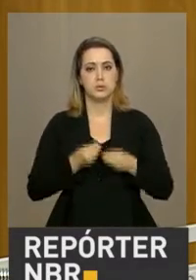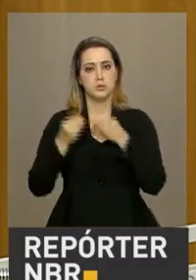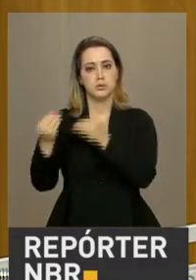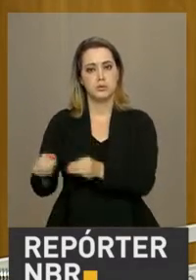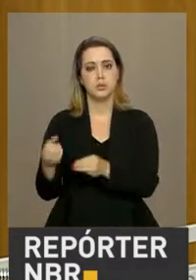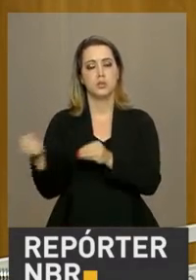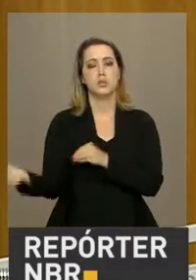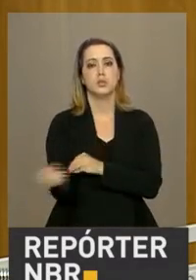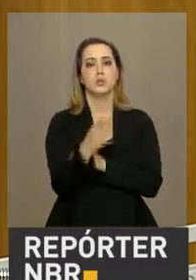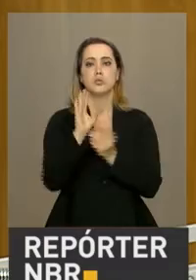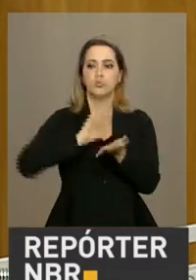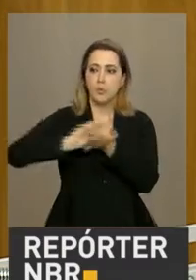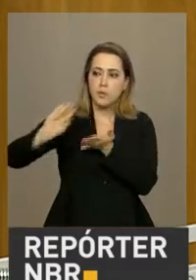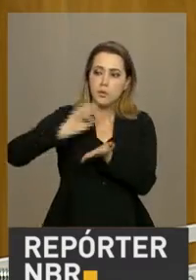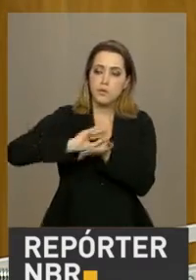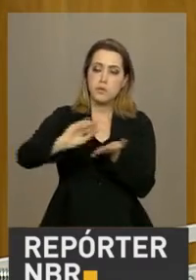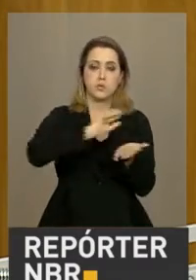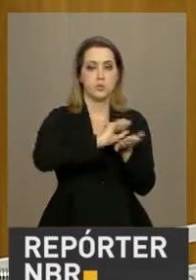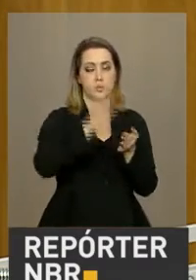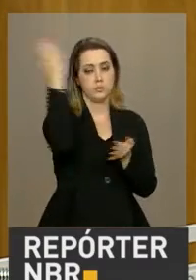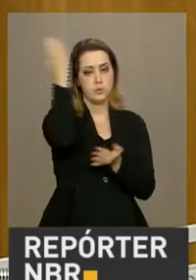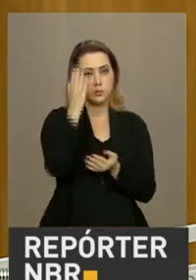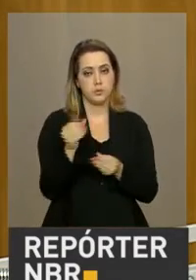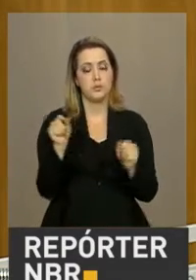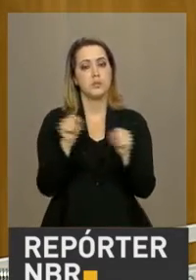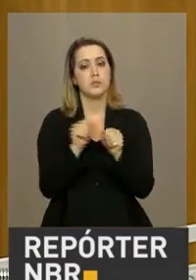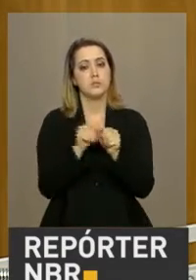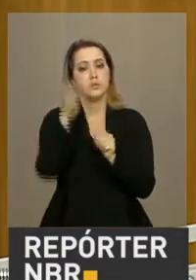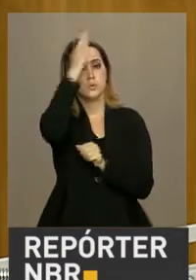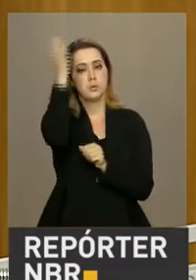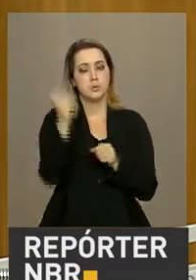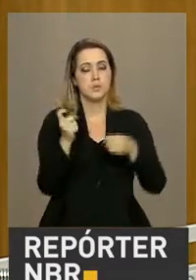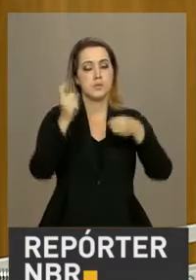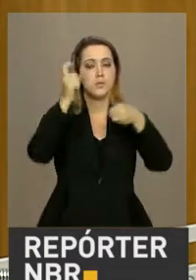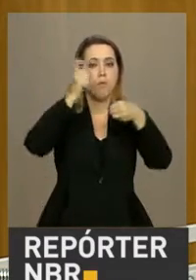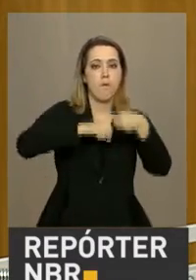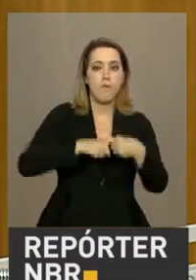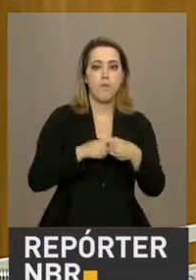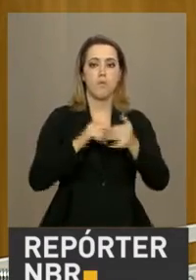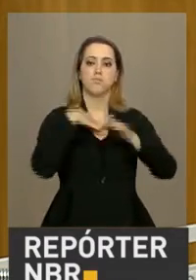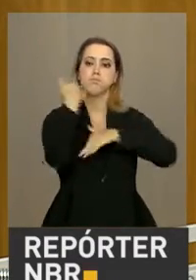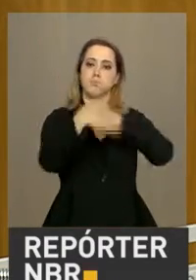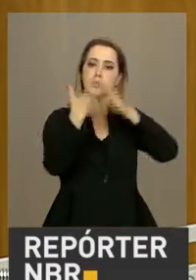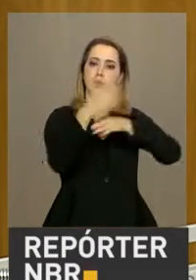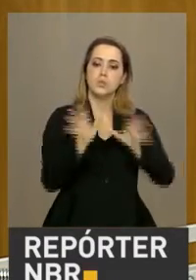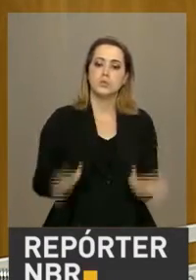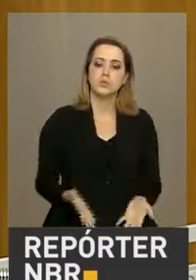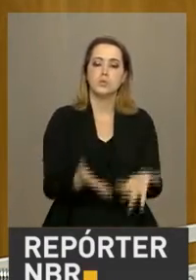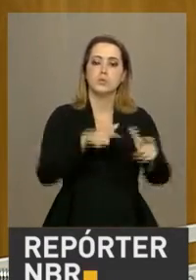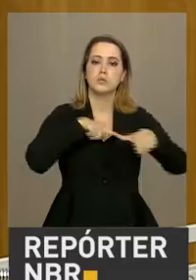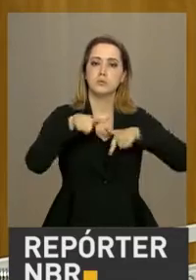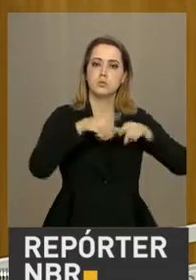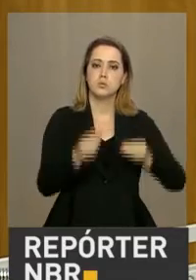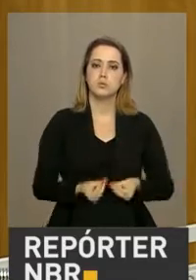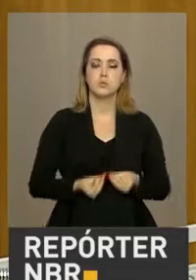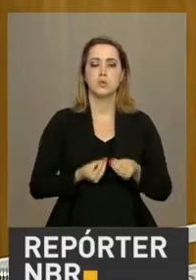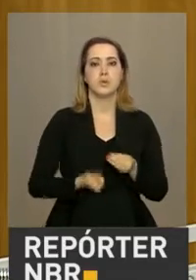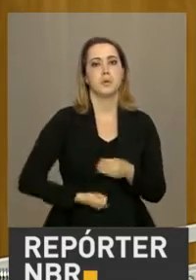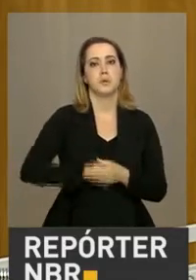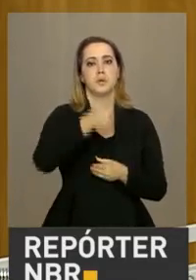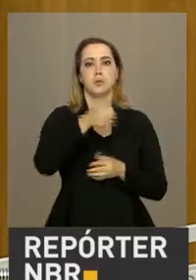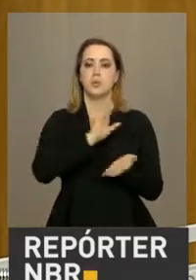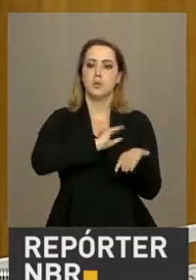de investimento ao estado brasileiro fazer com que o brasil volte a crescer gerando empregos e aumentando a sua capacidade de investimento